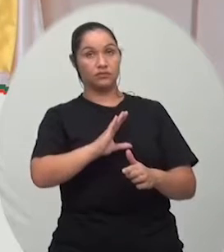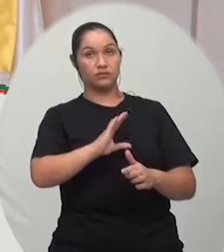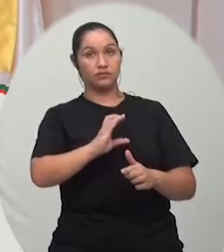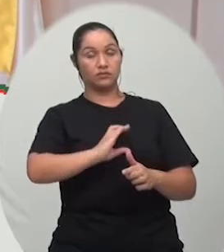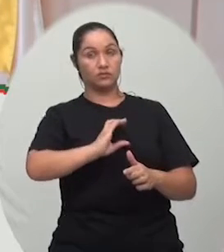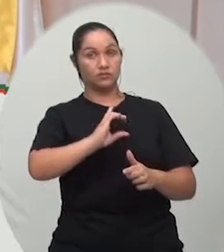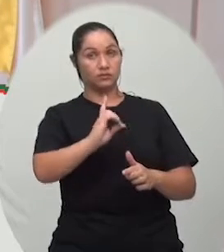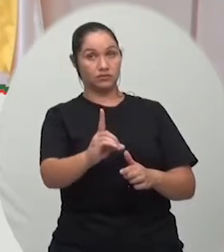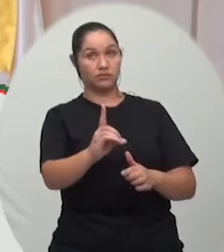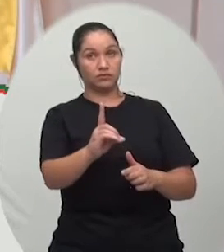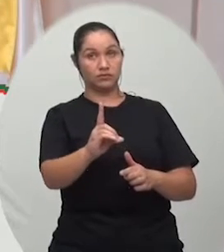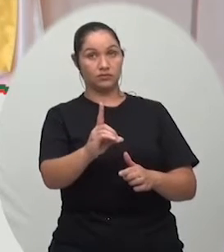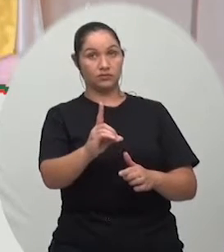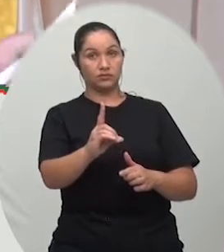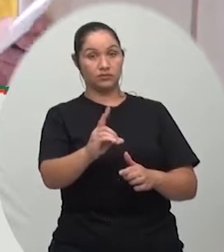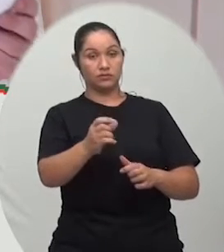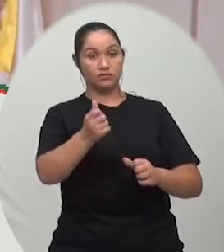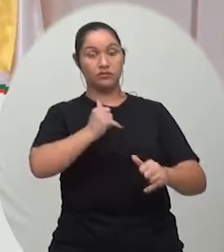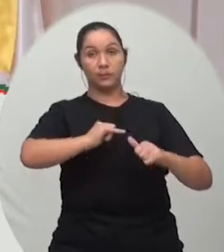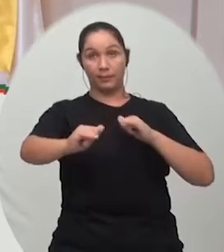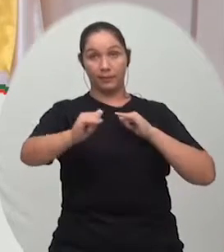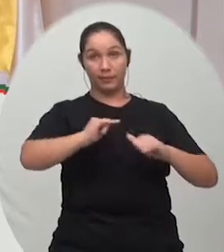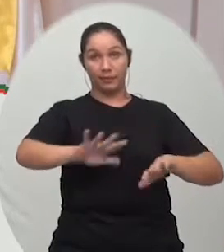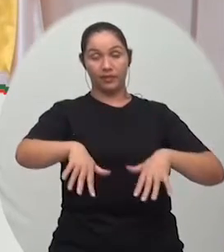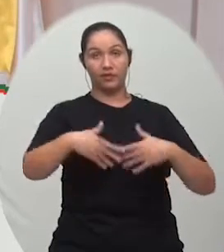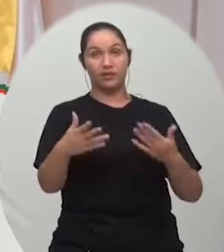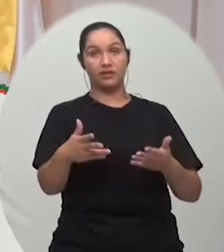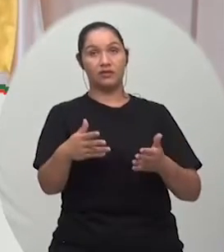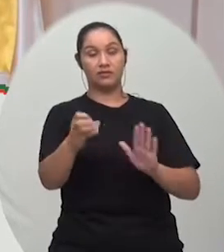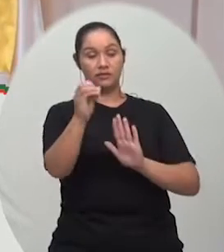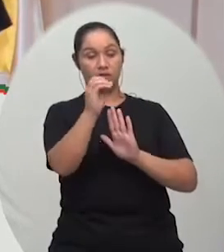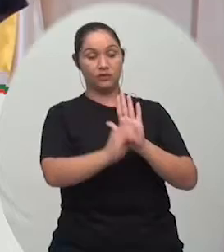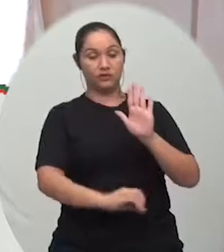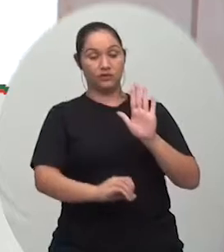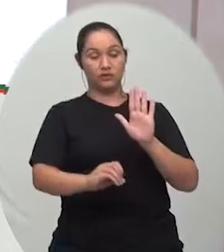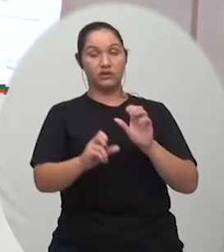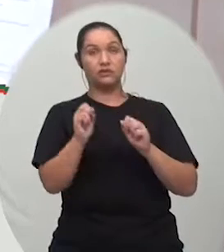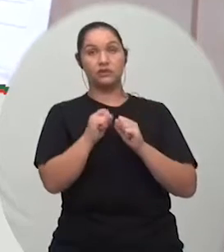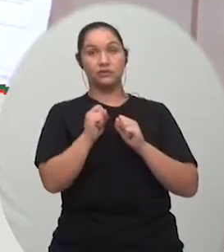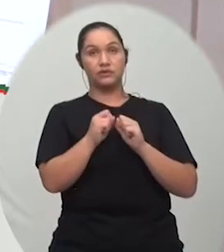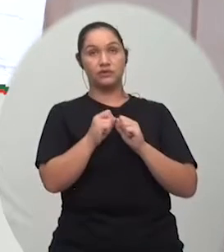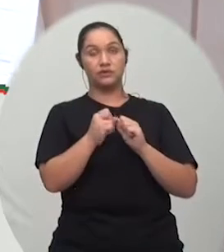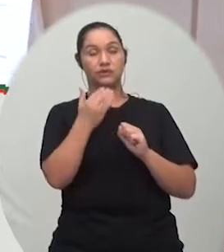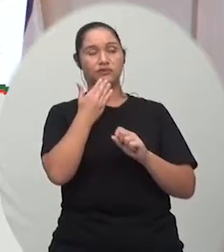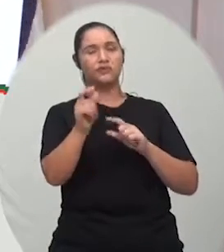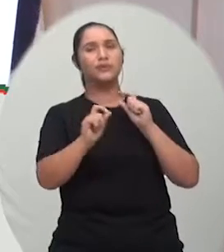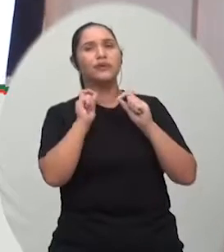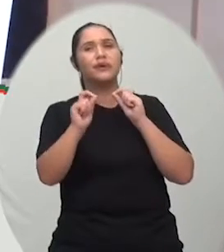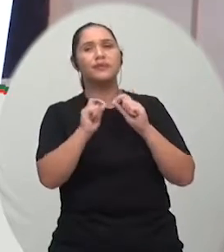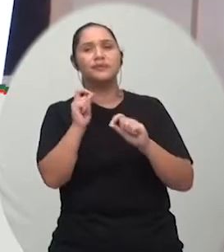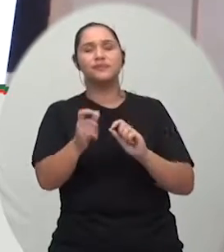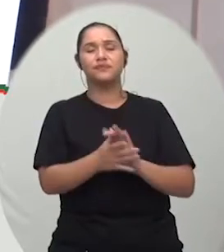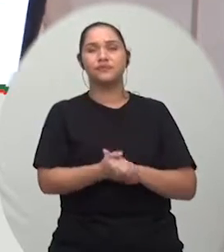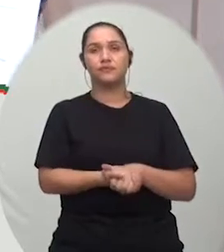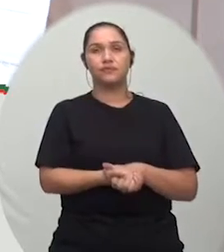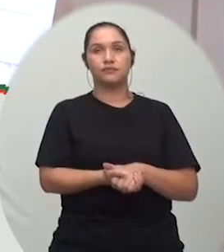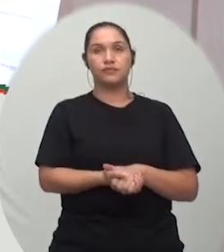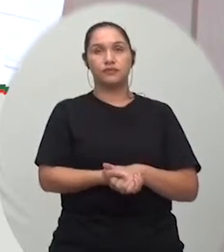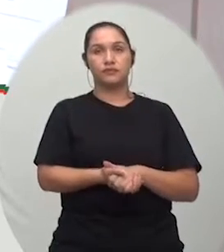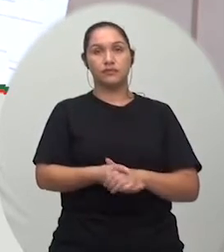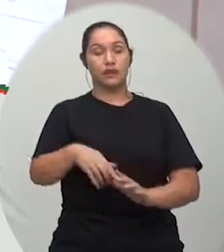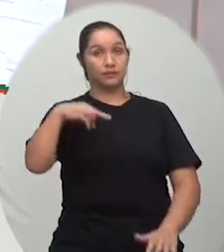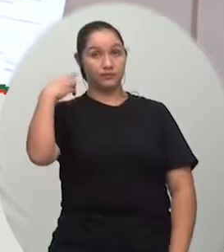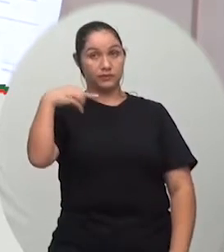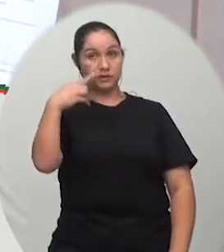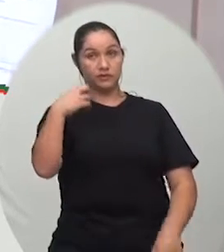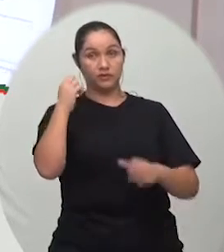aqui na região, e protocolei um ofício, está aqui o ofício que nós protocolamos, solicitando que o deputado possa